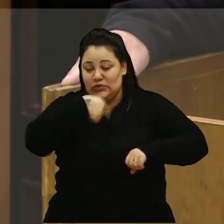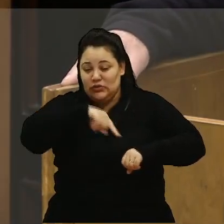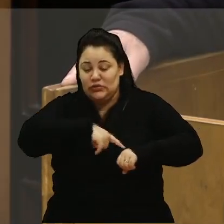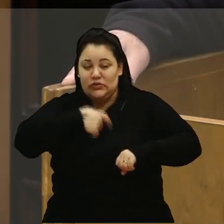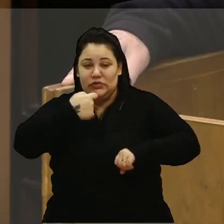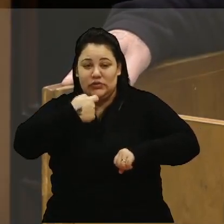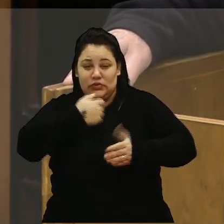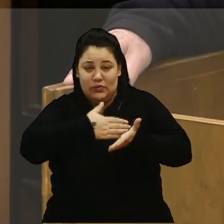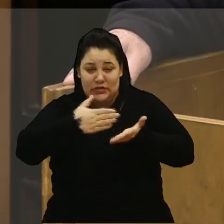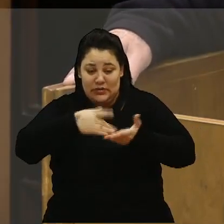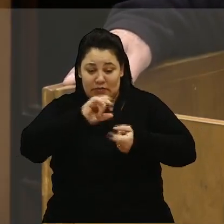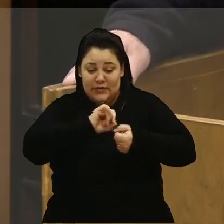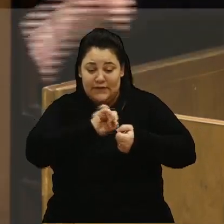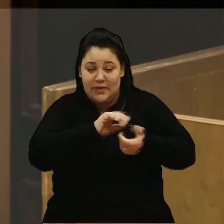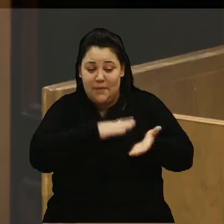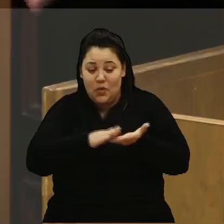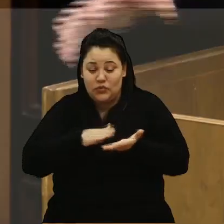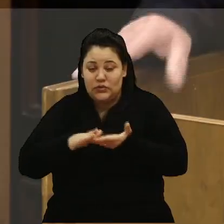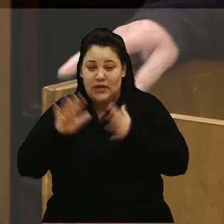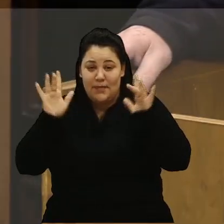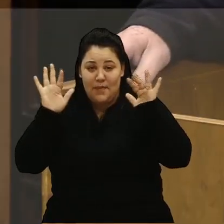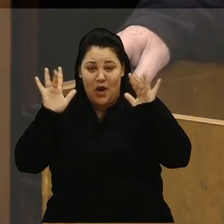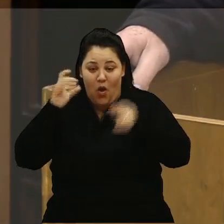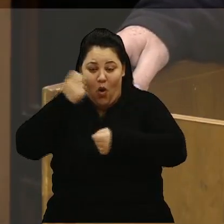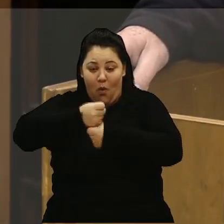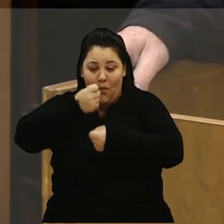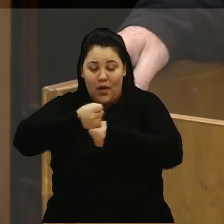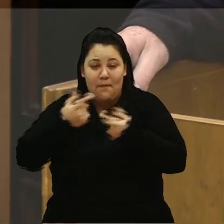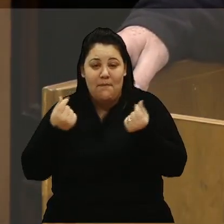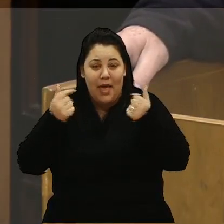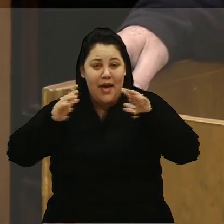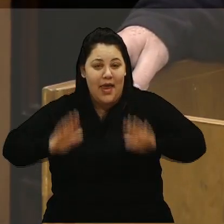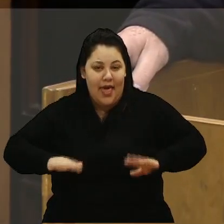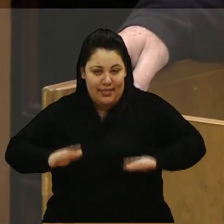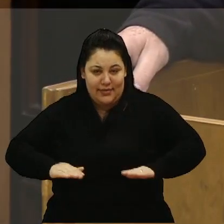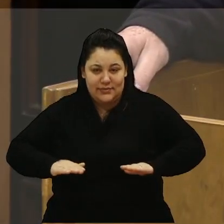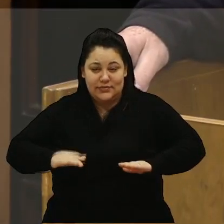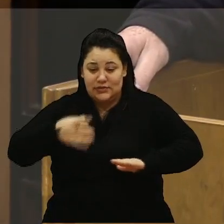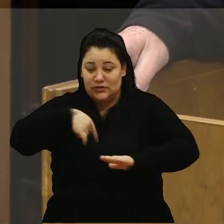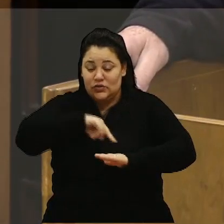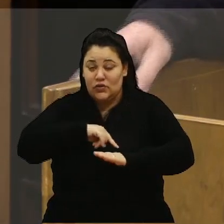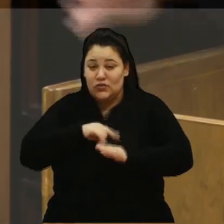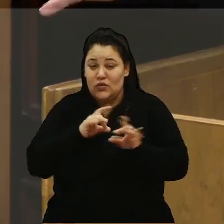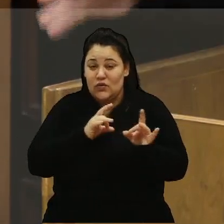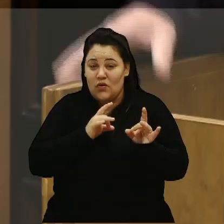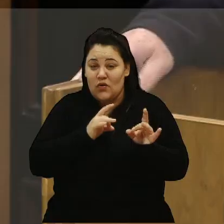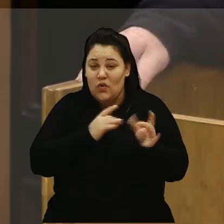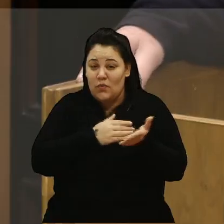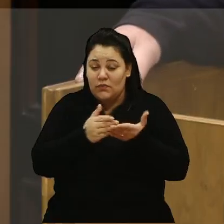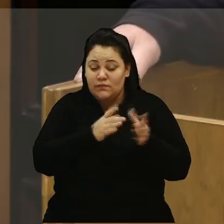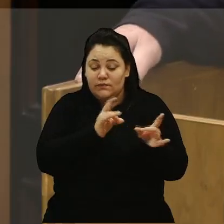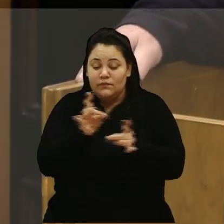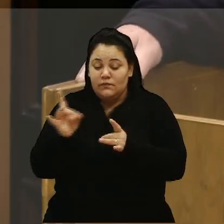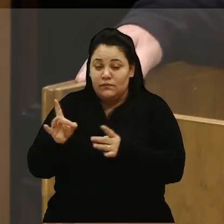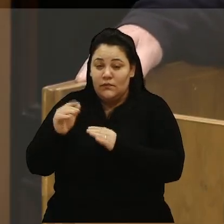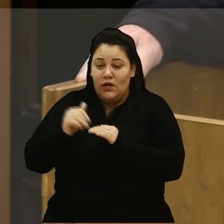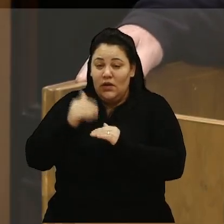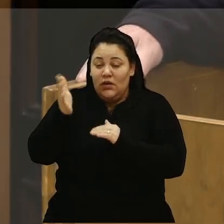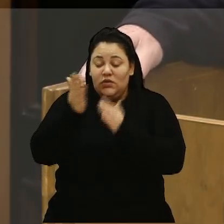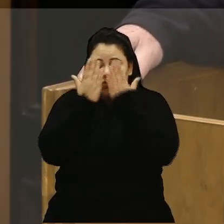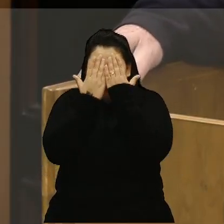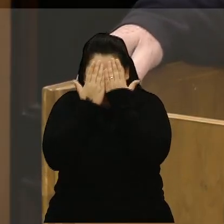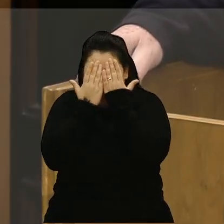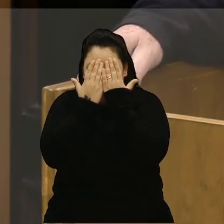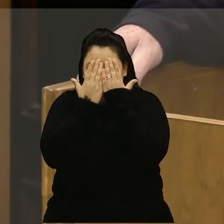de obra barata e exportadores de matéria-prima. E o que querem os Estados Unidos agora,